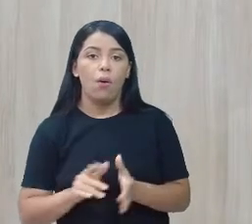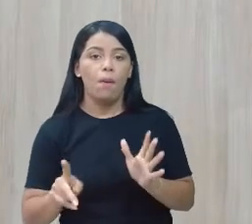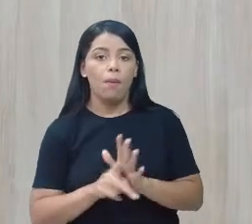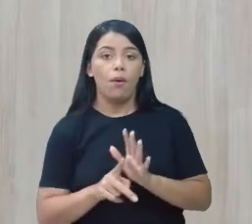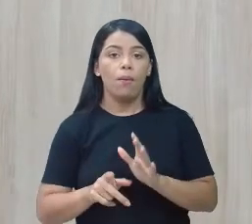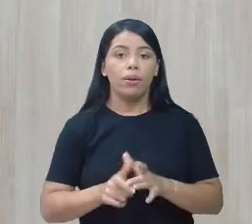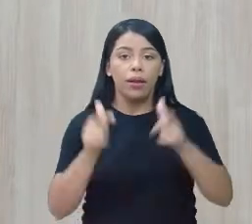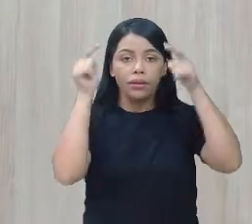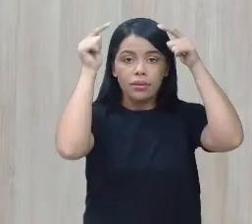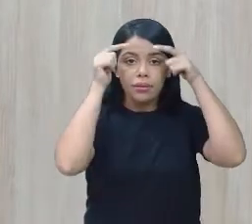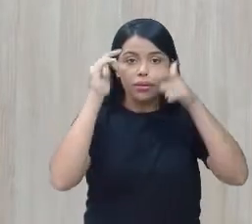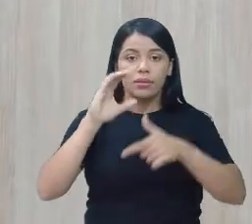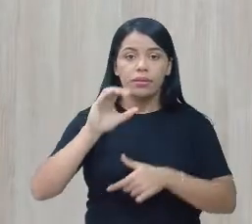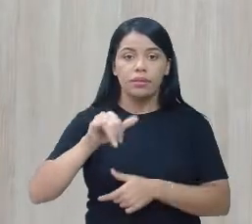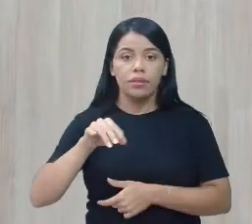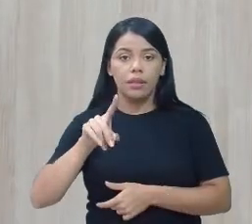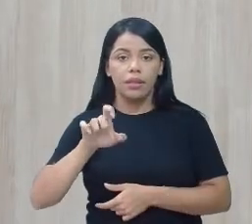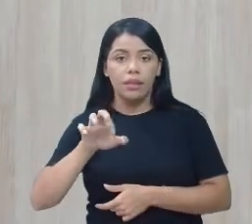roda?